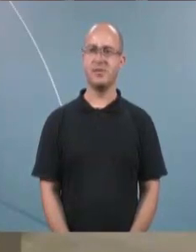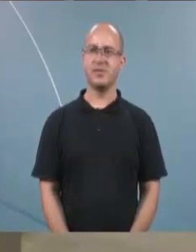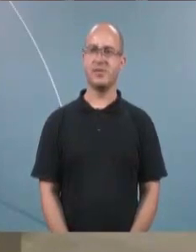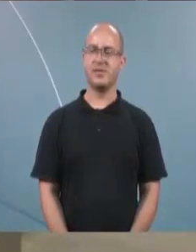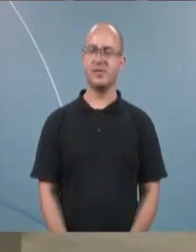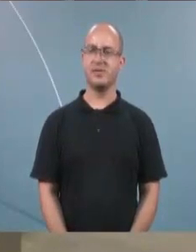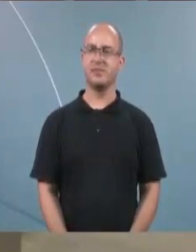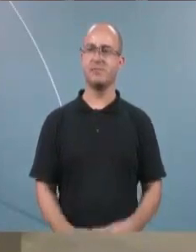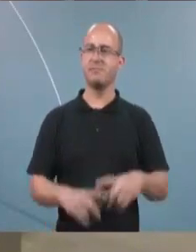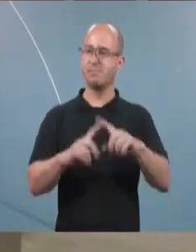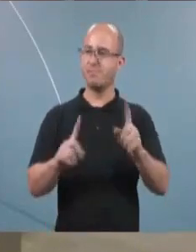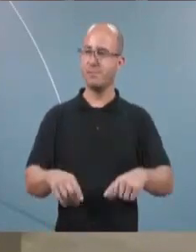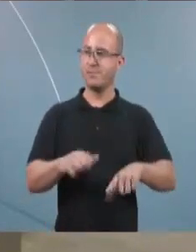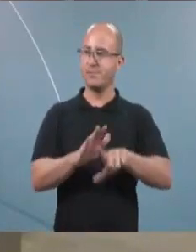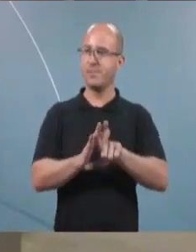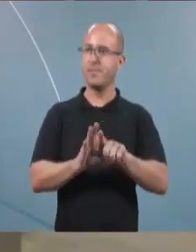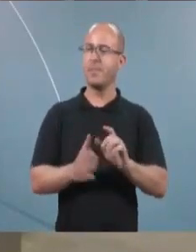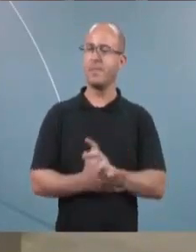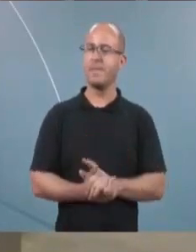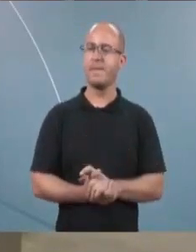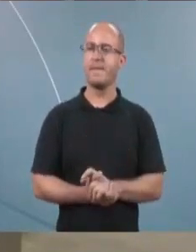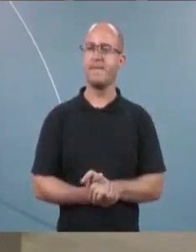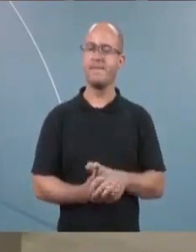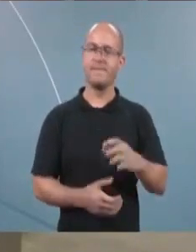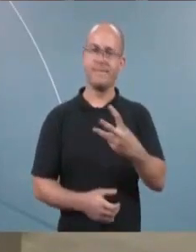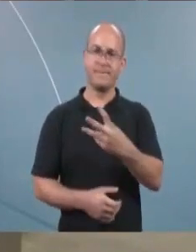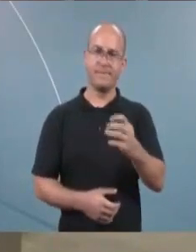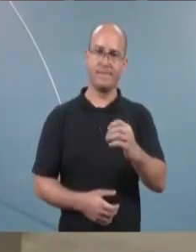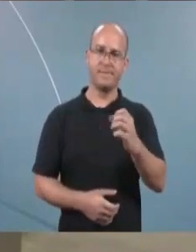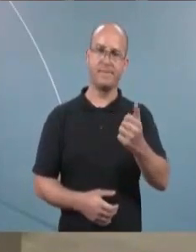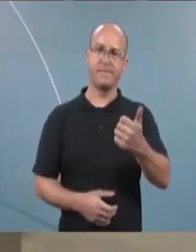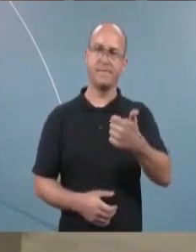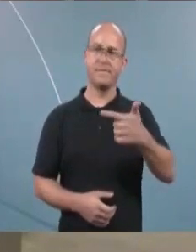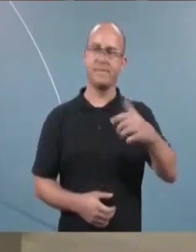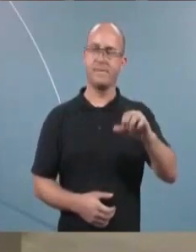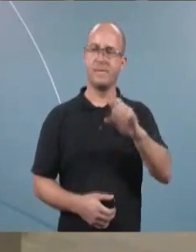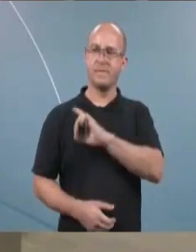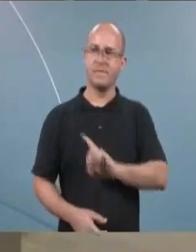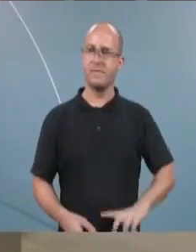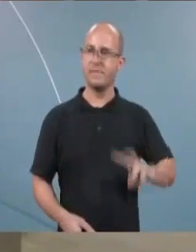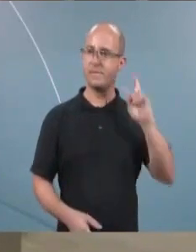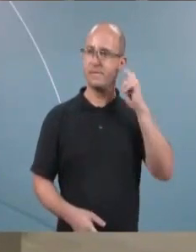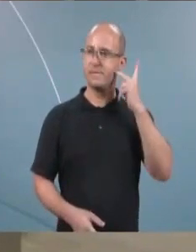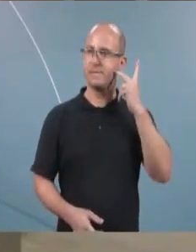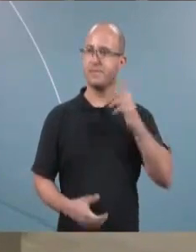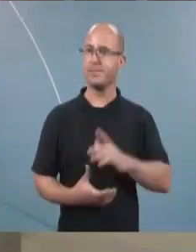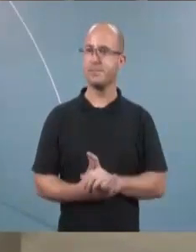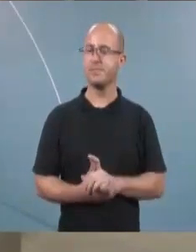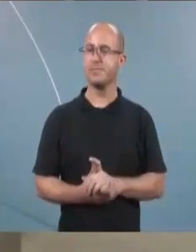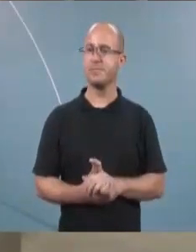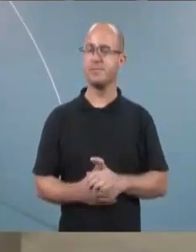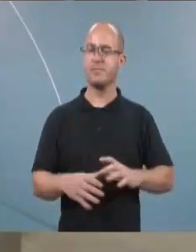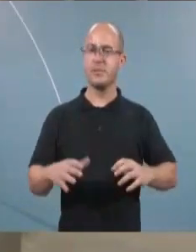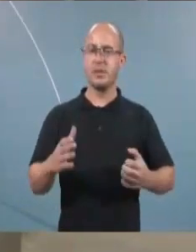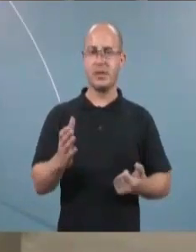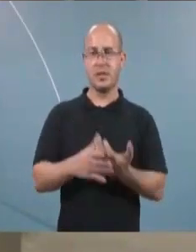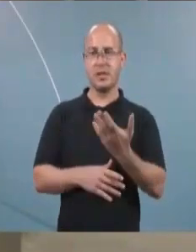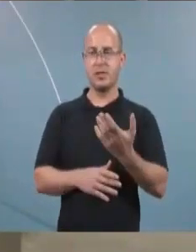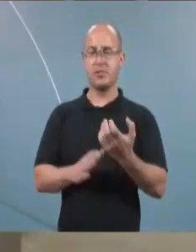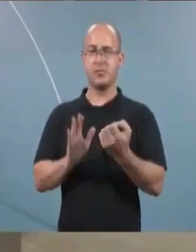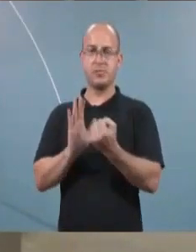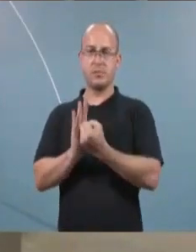d projeto de lei 30223 da deputada divanei de Basílio cria o selo